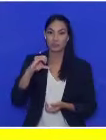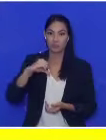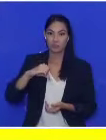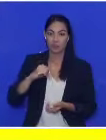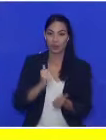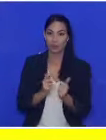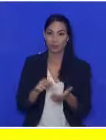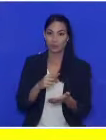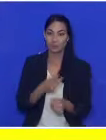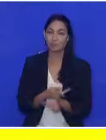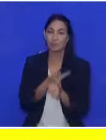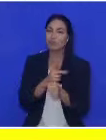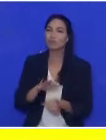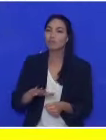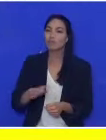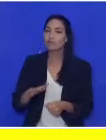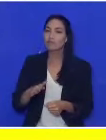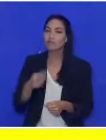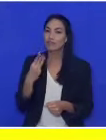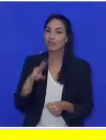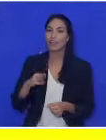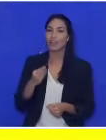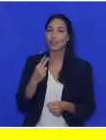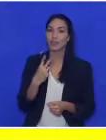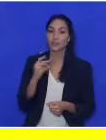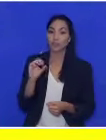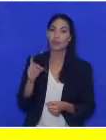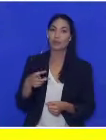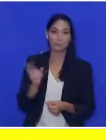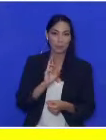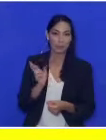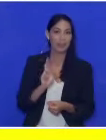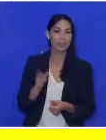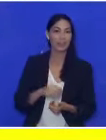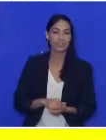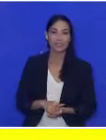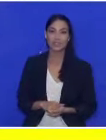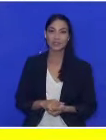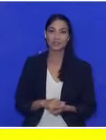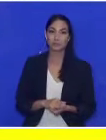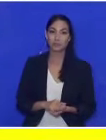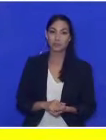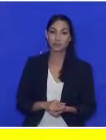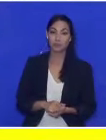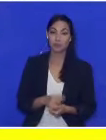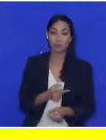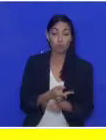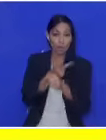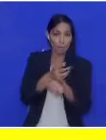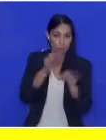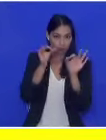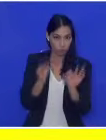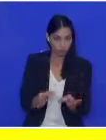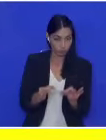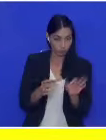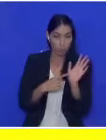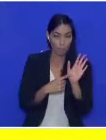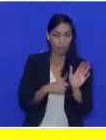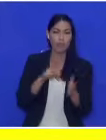1609 da Time Mania. O prêmio estimado é de 3 milhões e 200 mil reais. Sendo que o valor exato de premiação